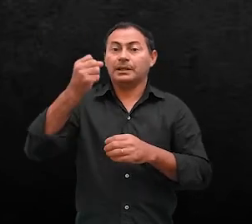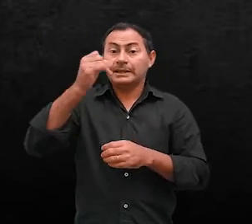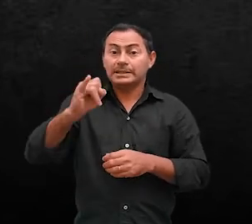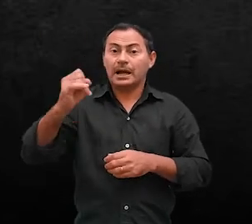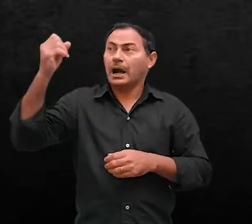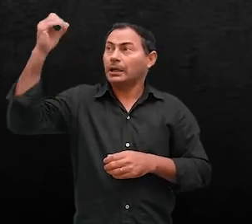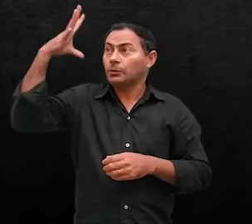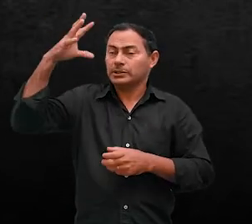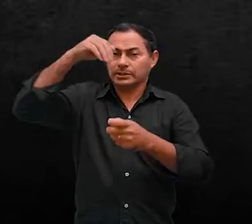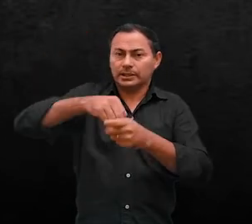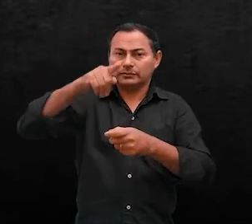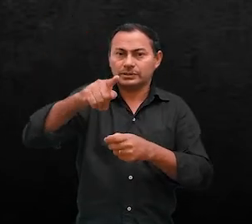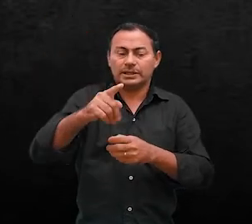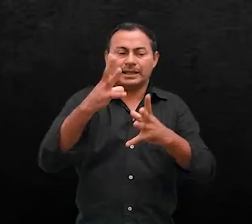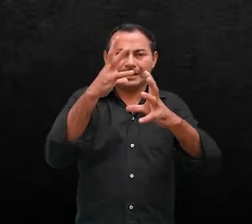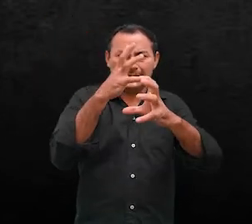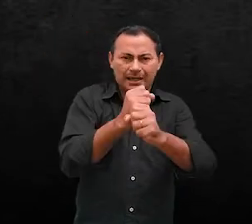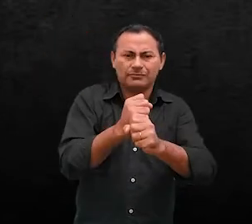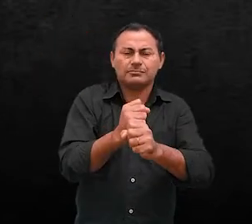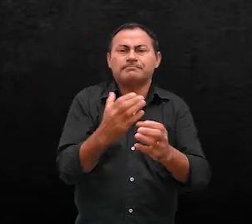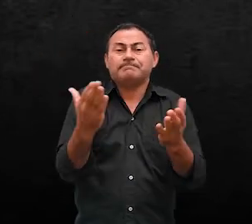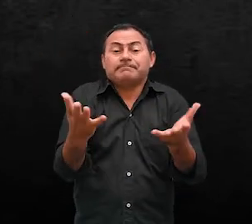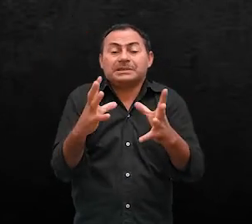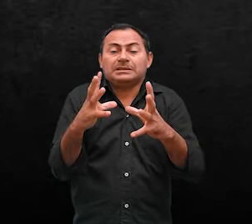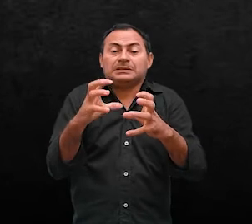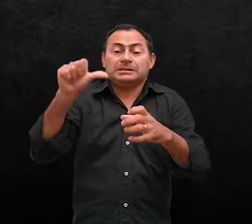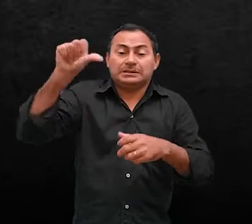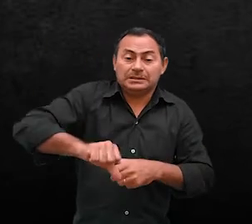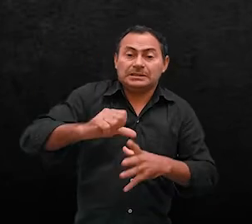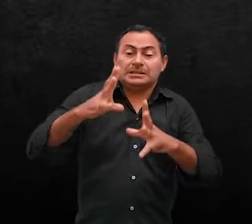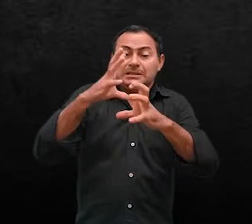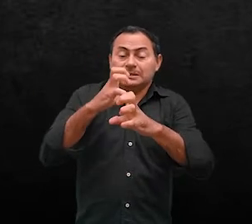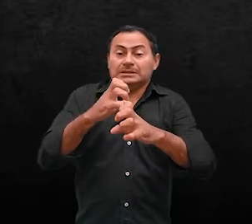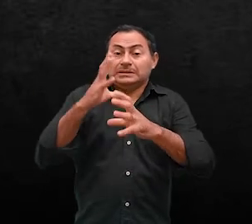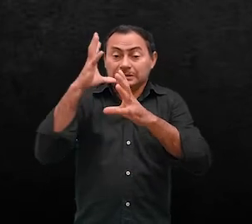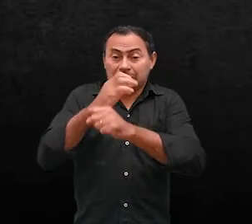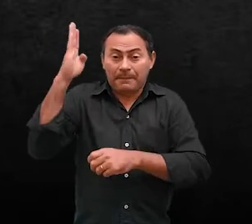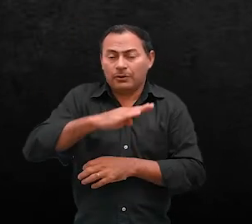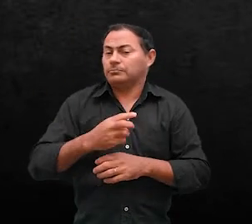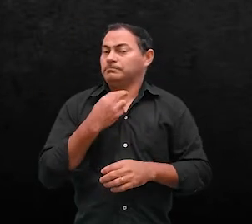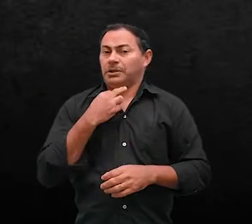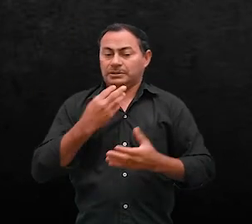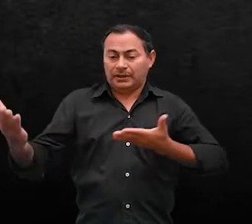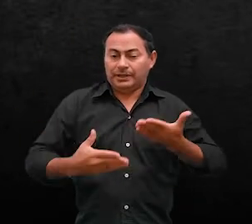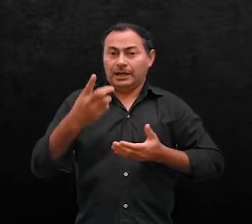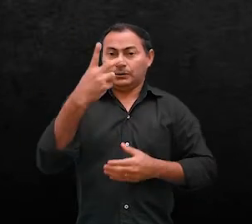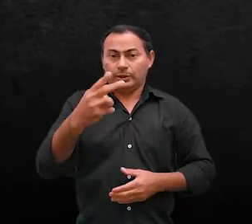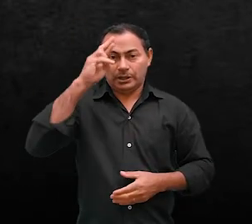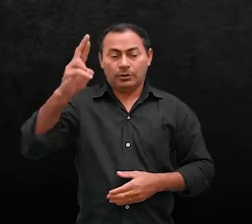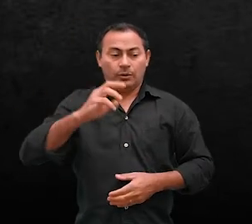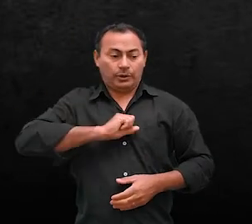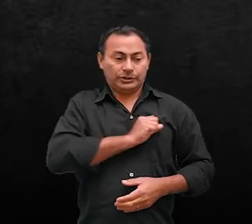se a luz que está dentro de você são trevas que tremendo as trevas são ninguém pode servir a dois senhores